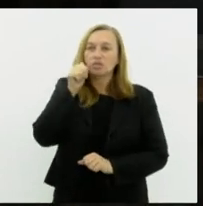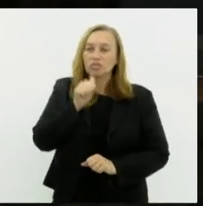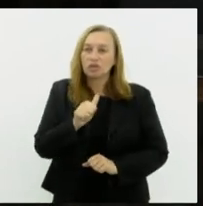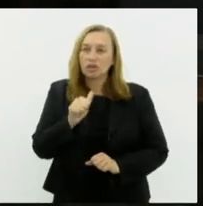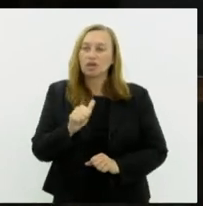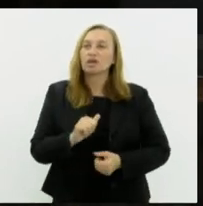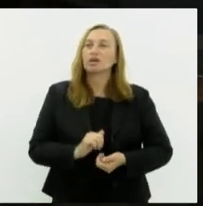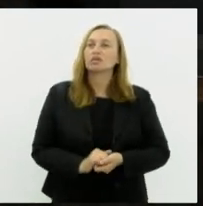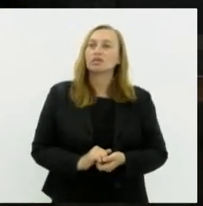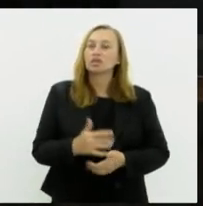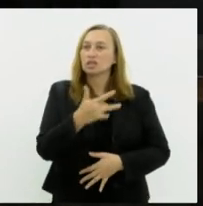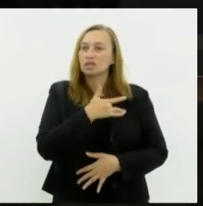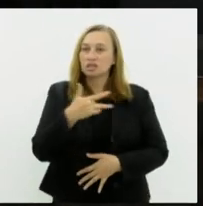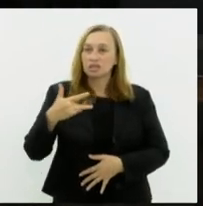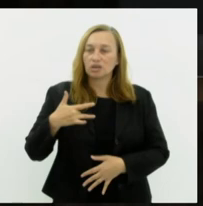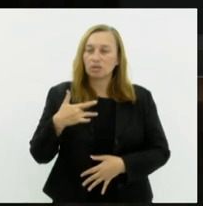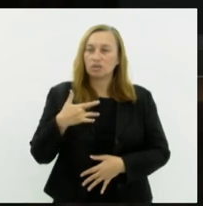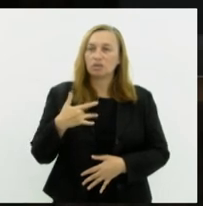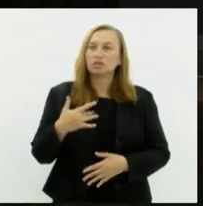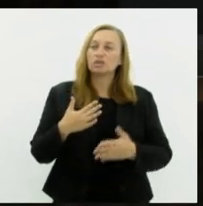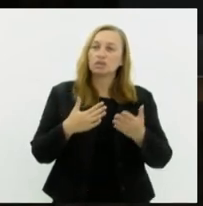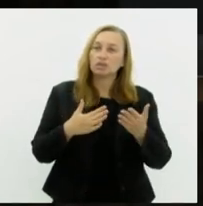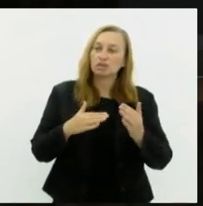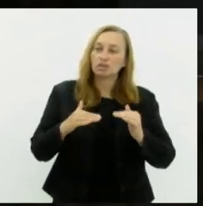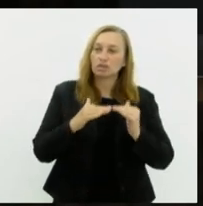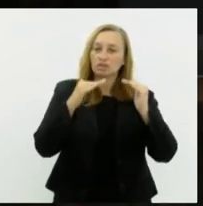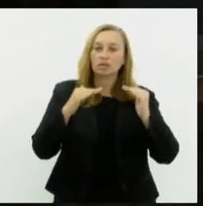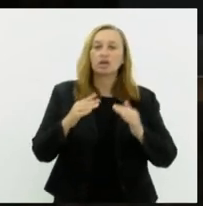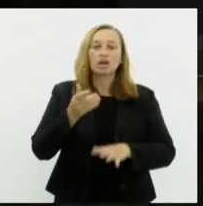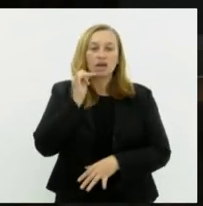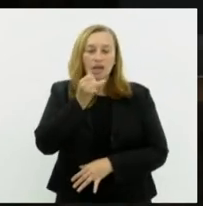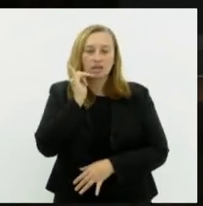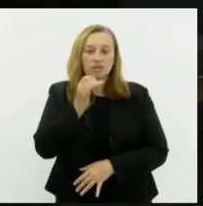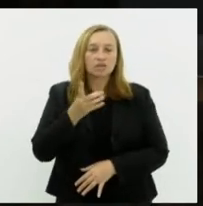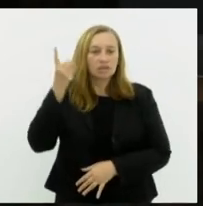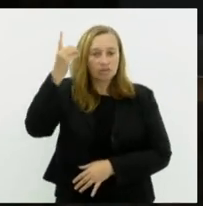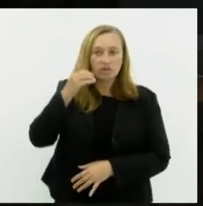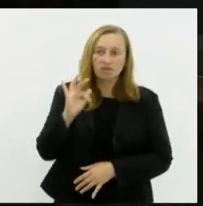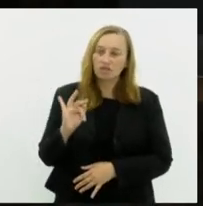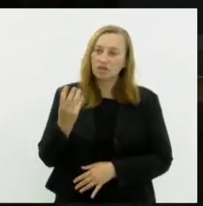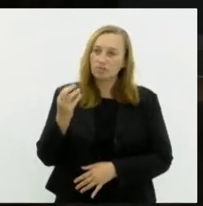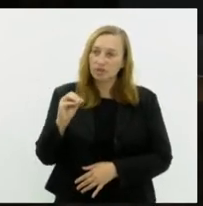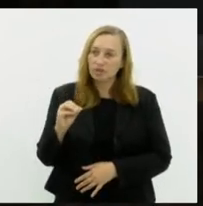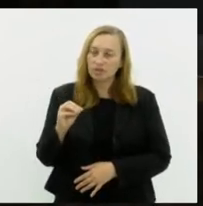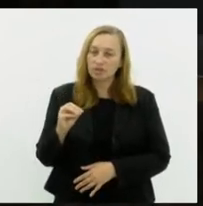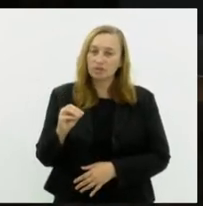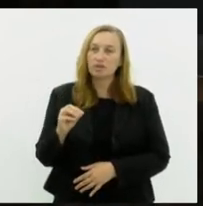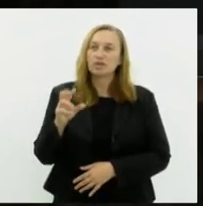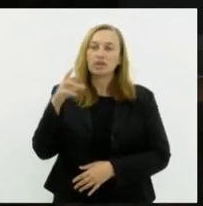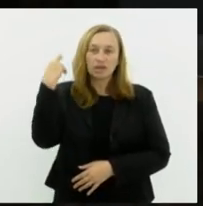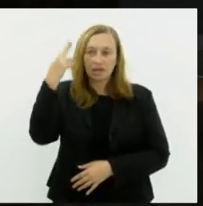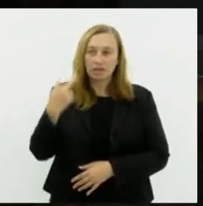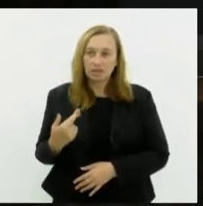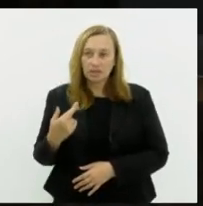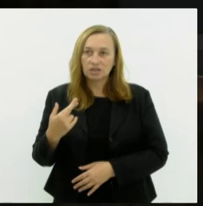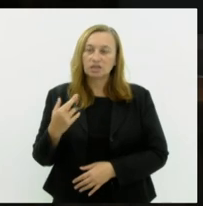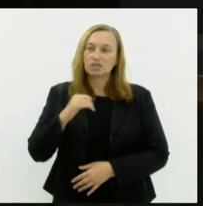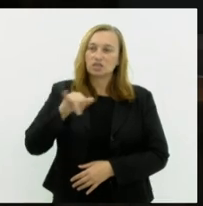favorável e de Saúde favorável. Relatores, deputados Filipinho Reis, Renata